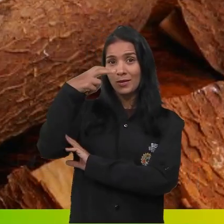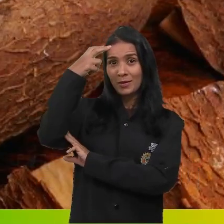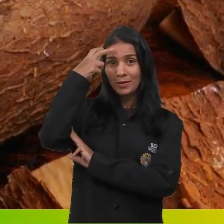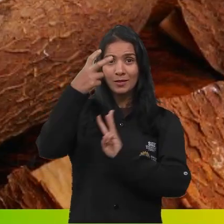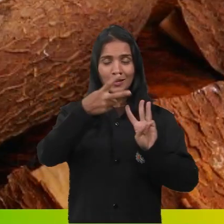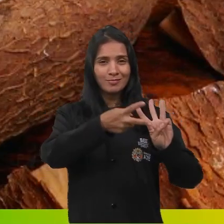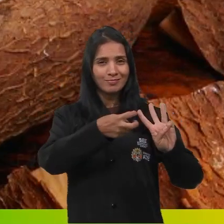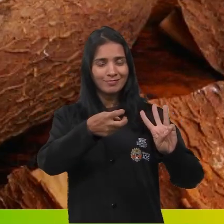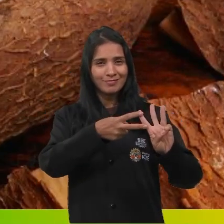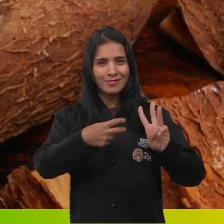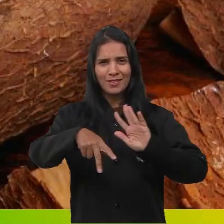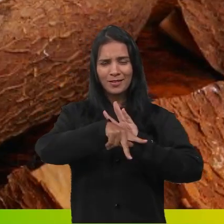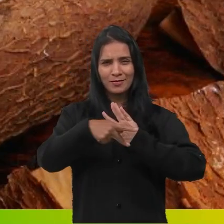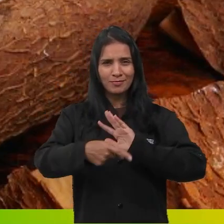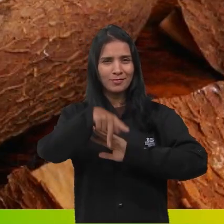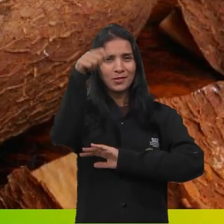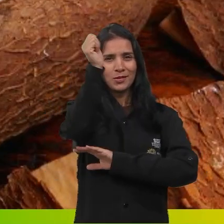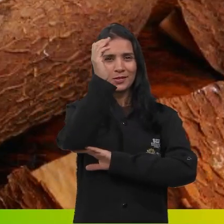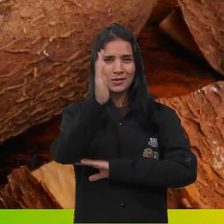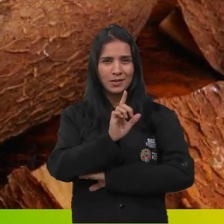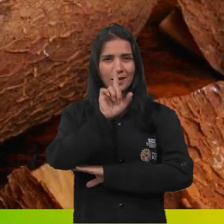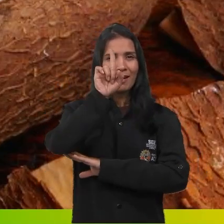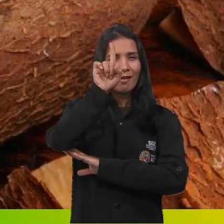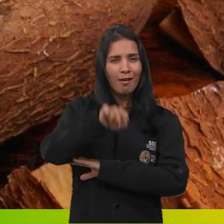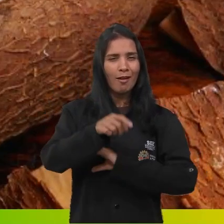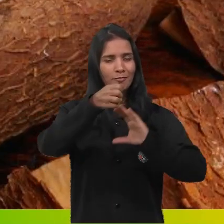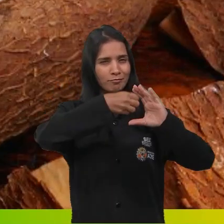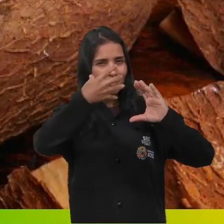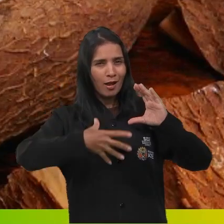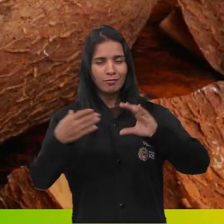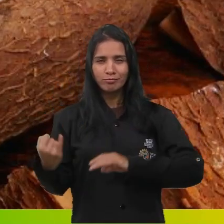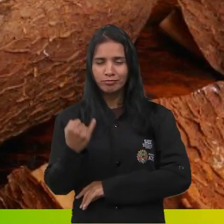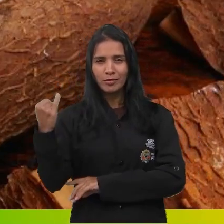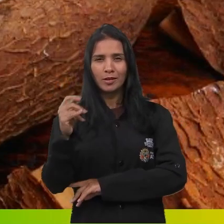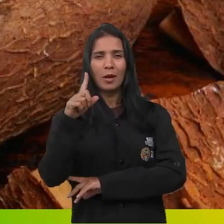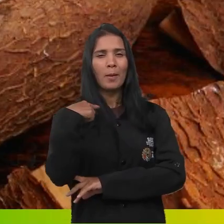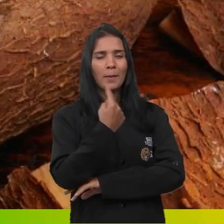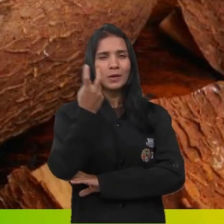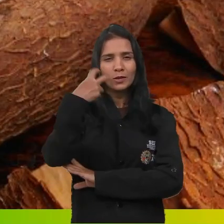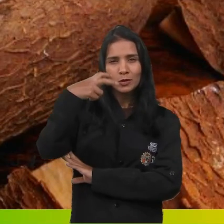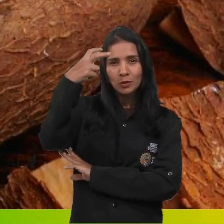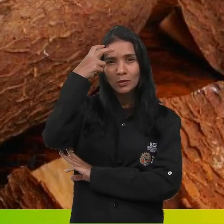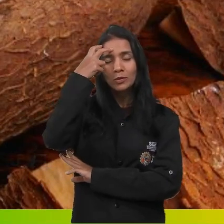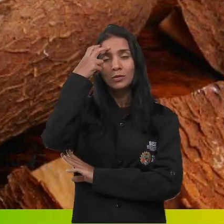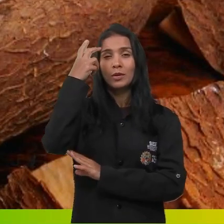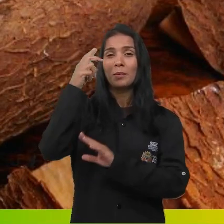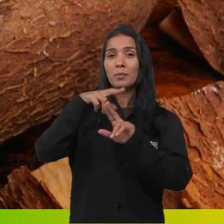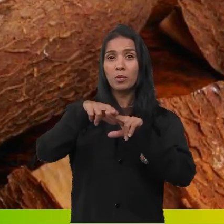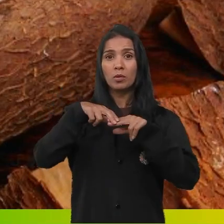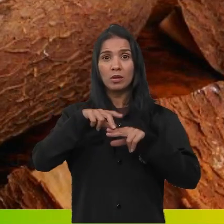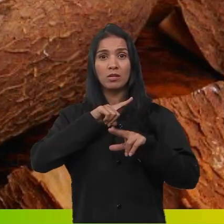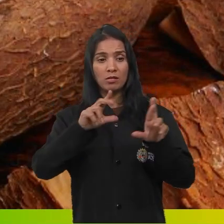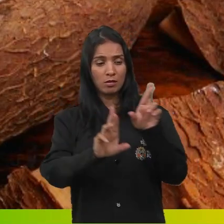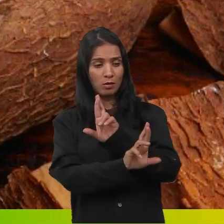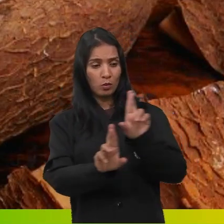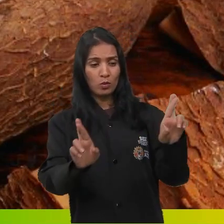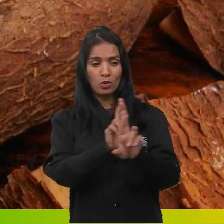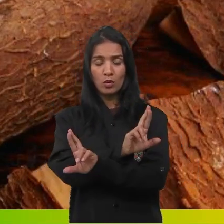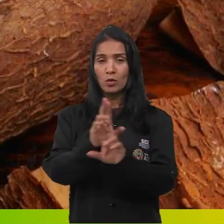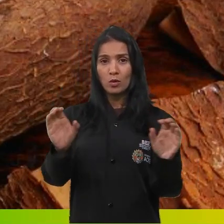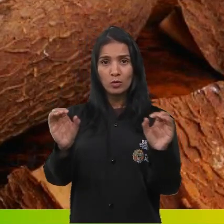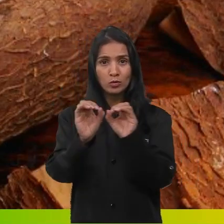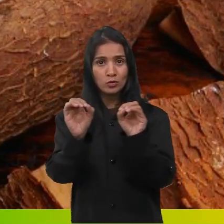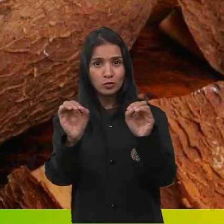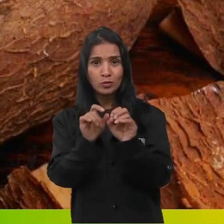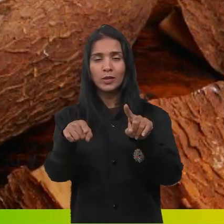indígena brasileira é um aspecto importante da cultura desses povos e tem uma relação muito próxima